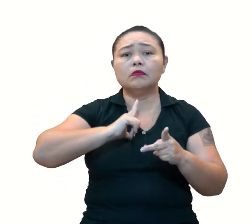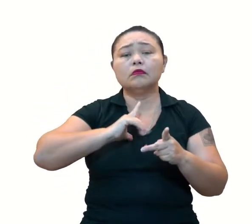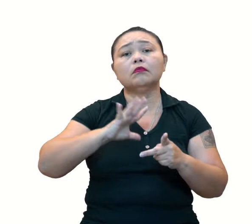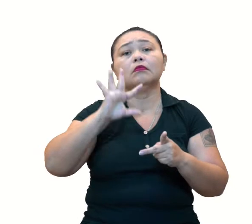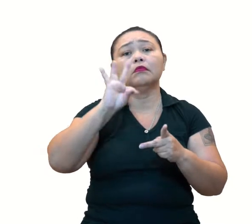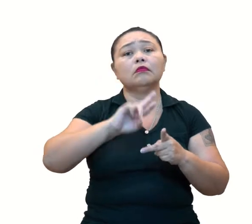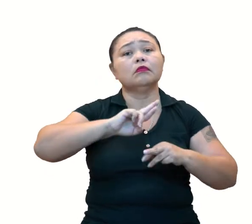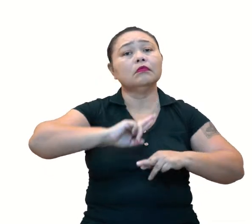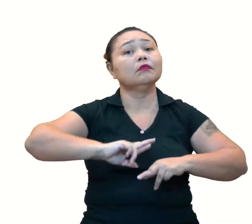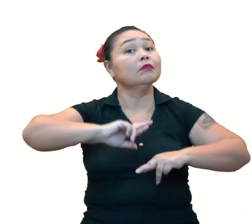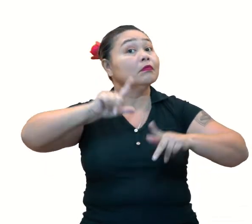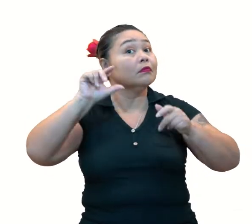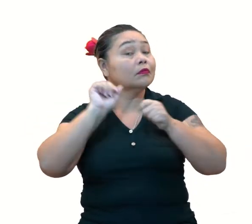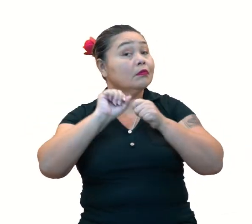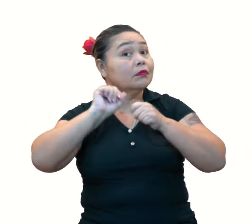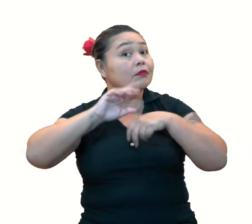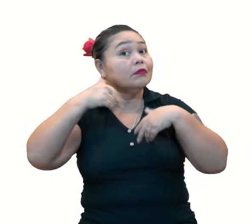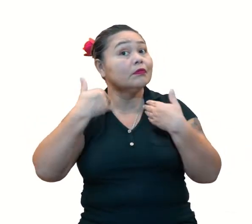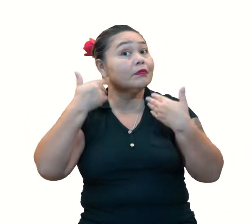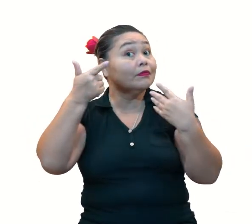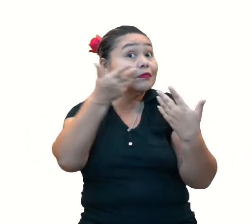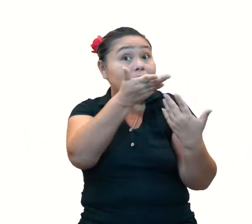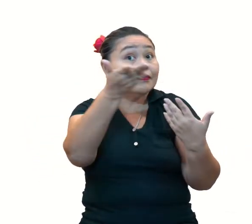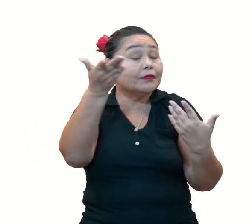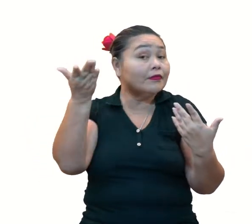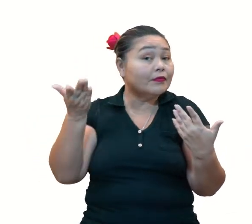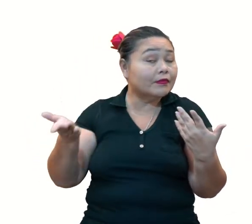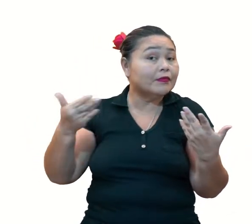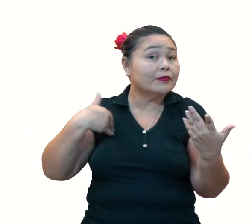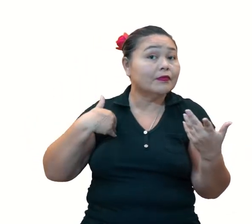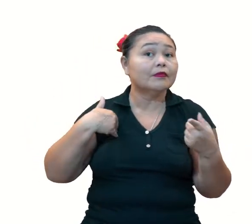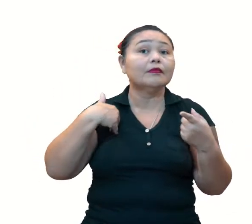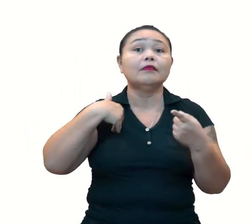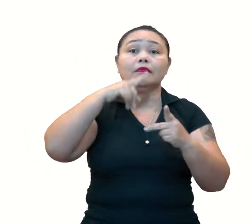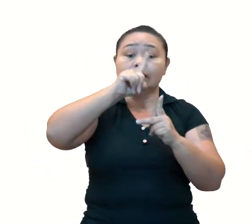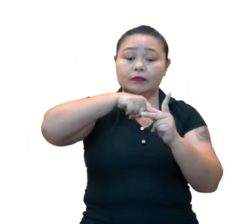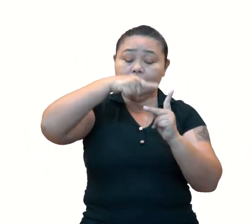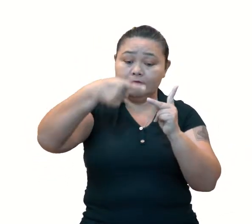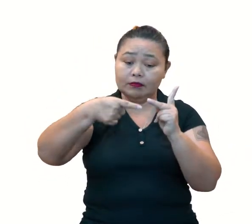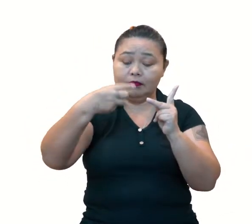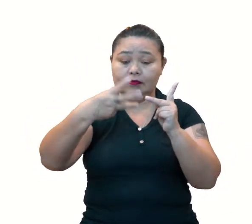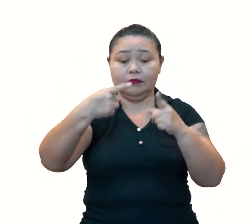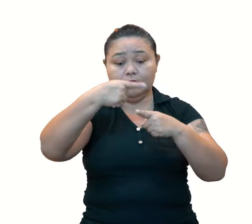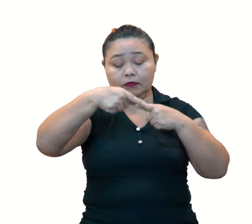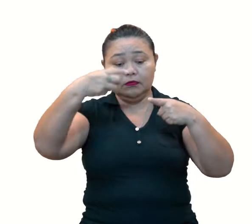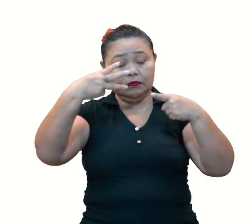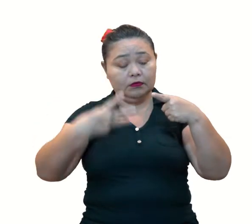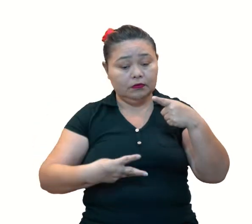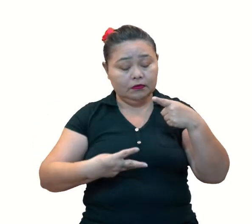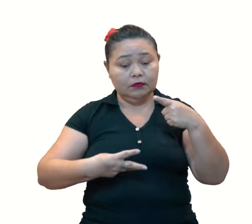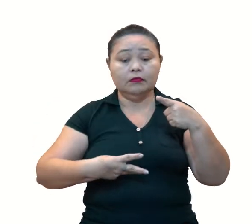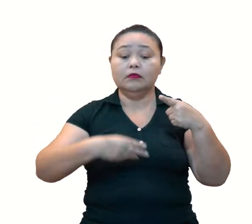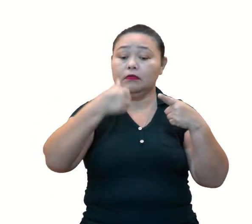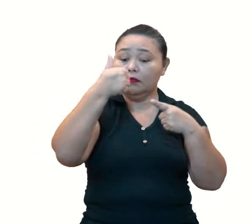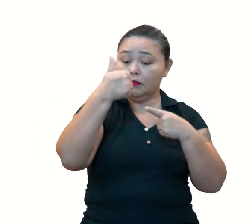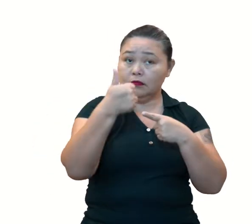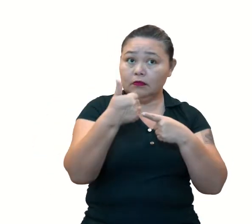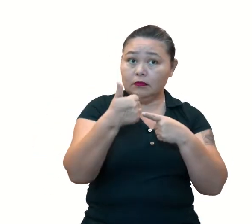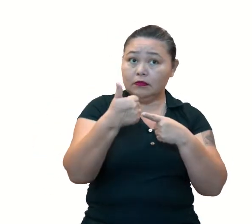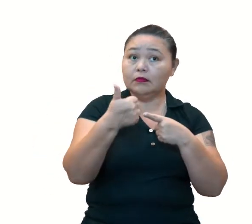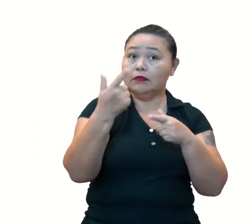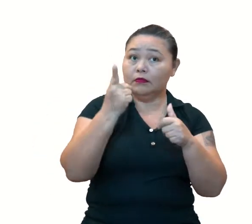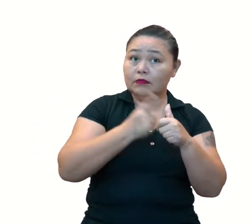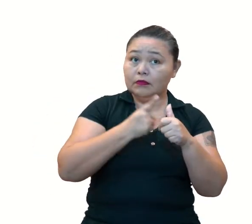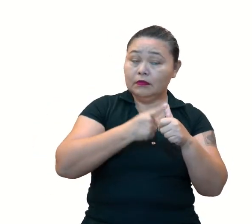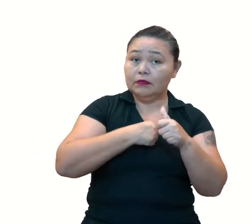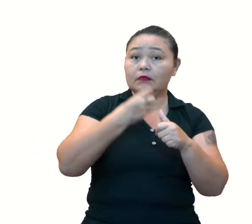é diferente. Olha só você. Raiz de 3 sobre 3, que é o primeiro, né? É o de